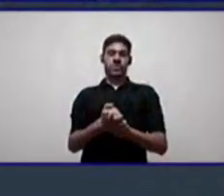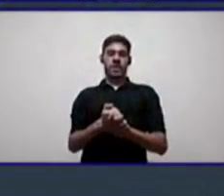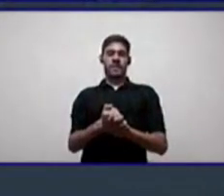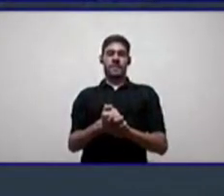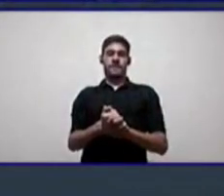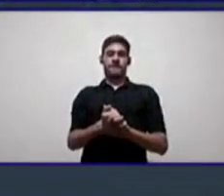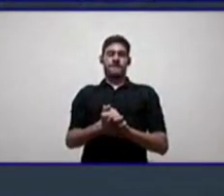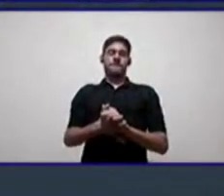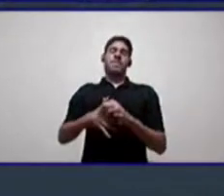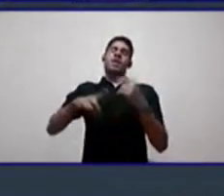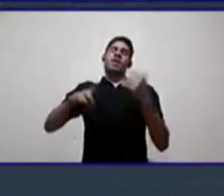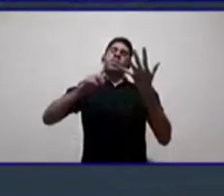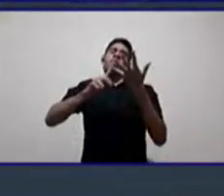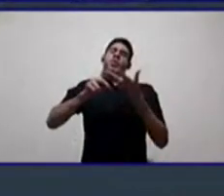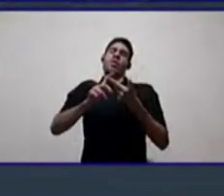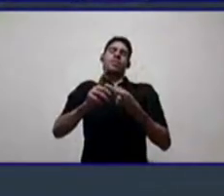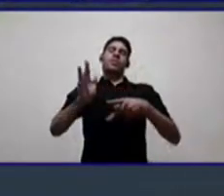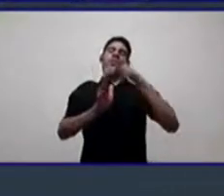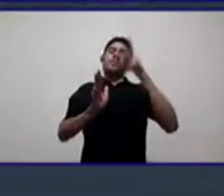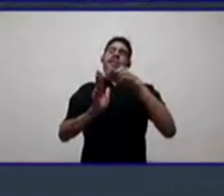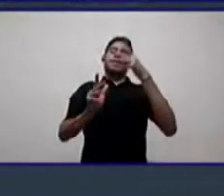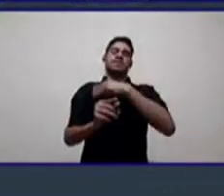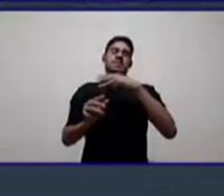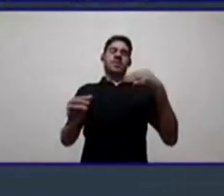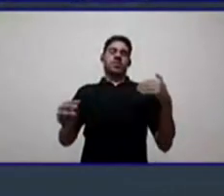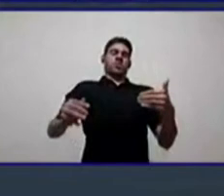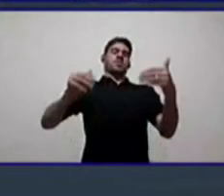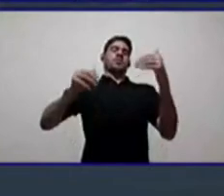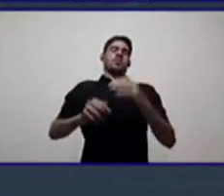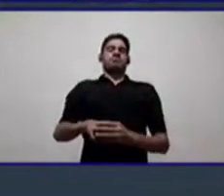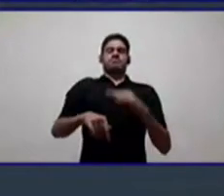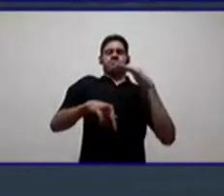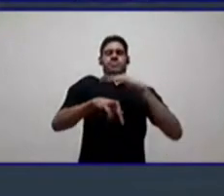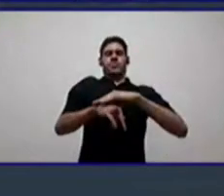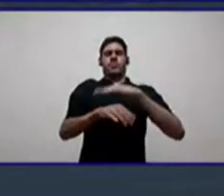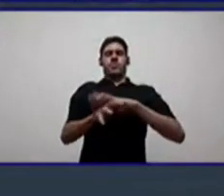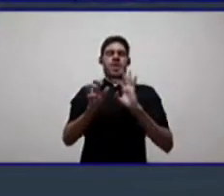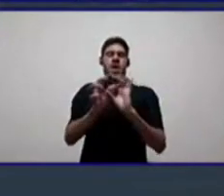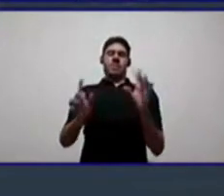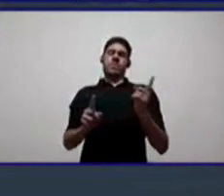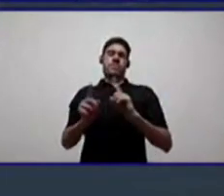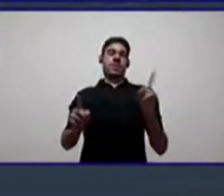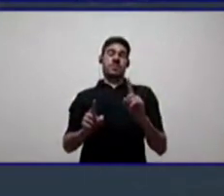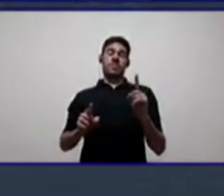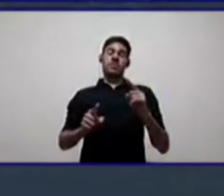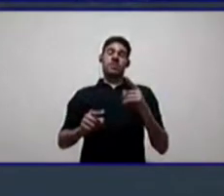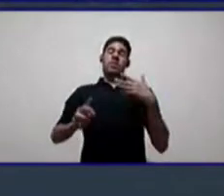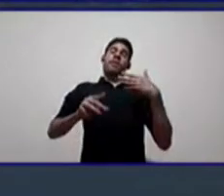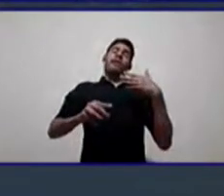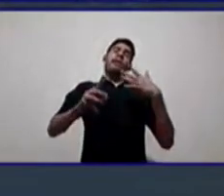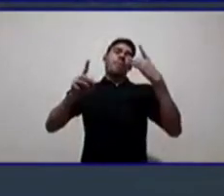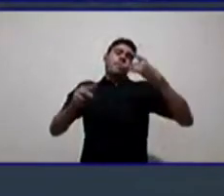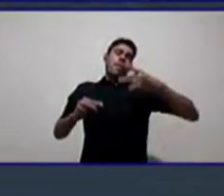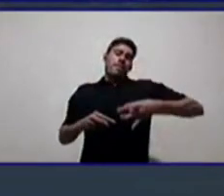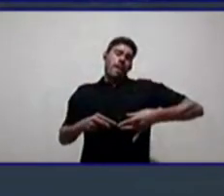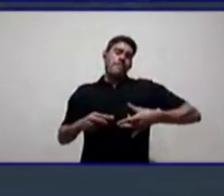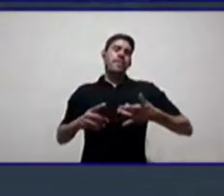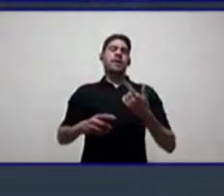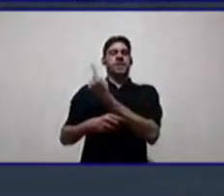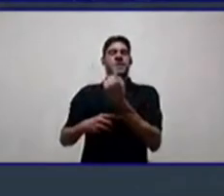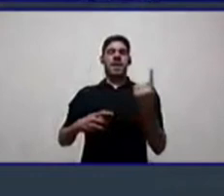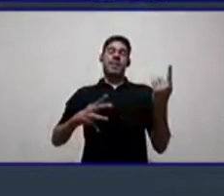nos itens do parecer ministerial. O tempo aqui não me permite entrar em detalhes